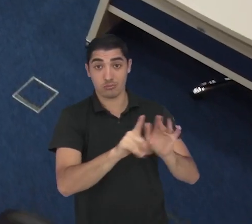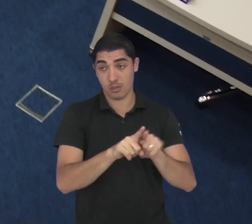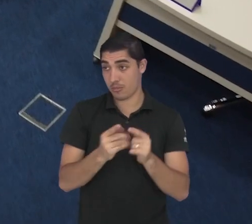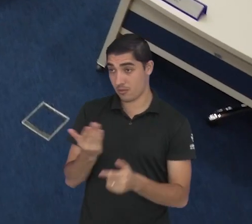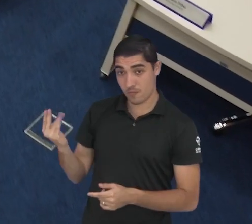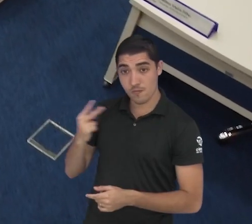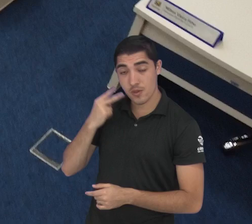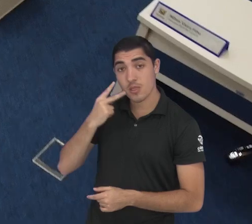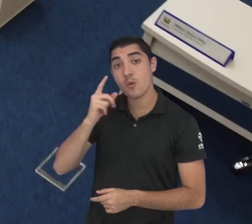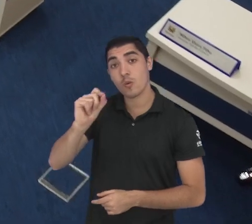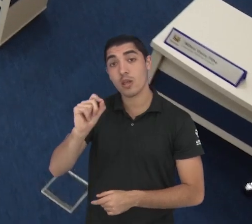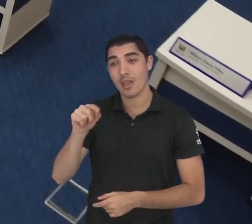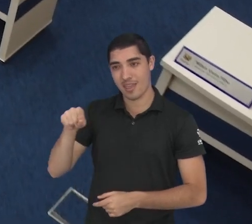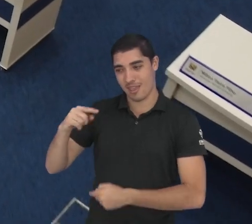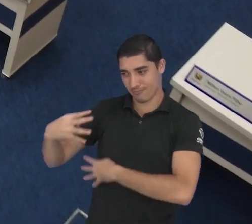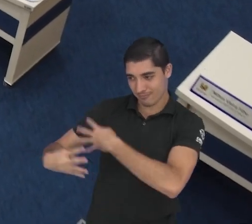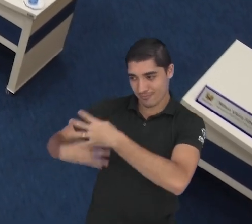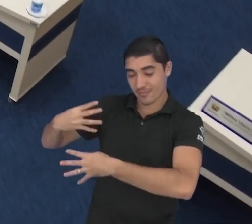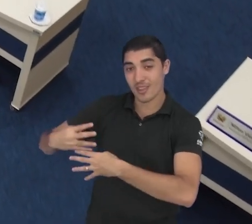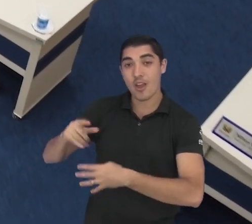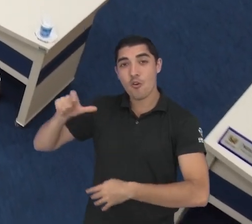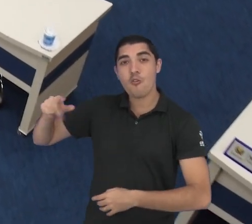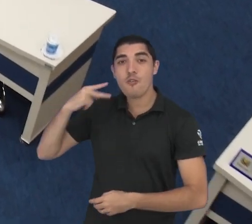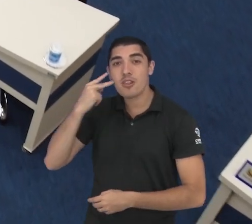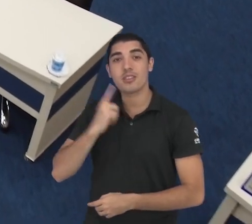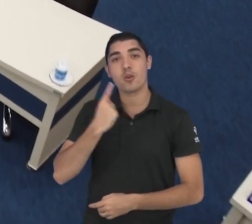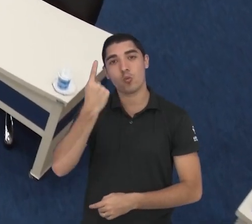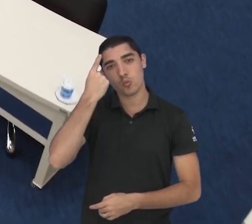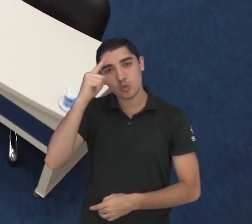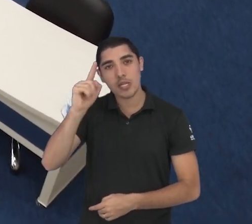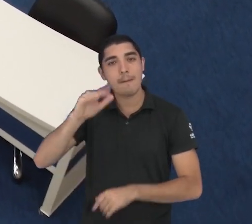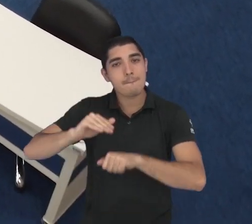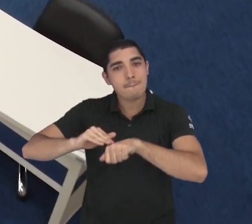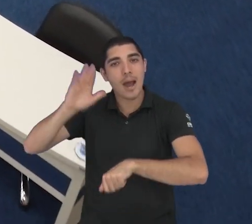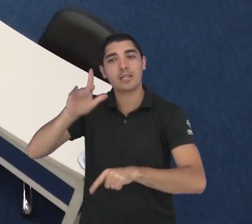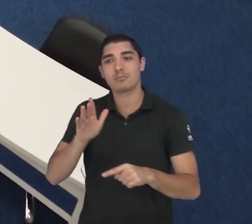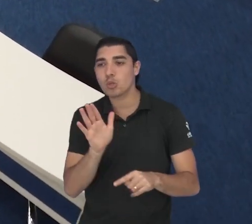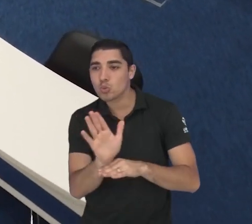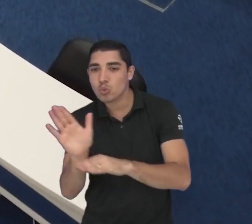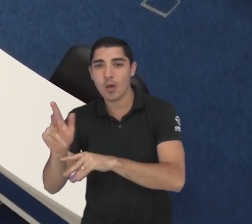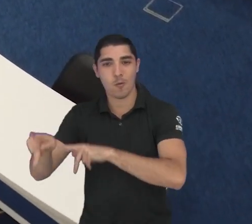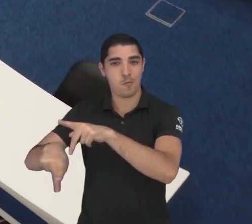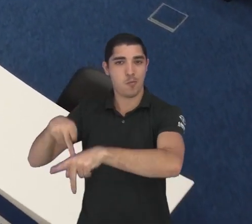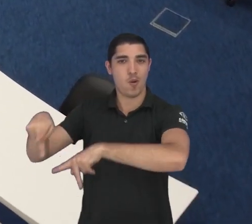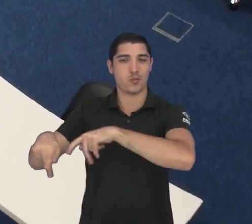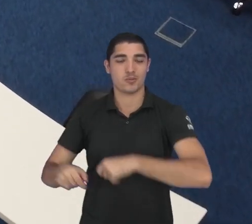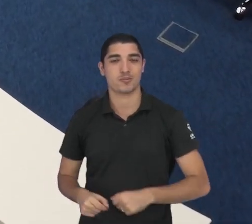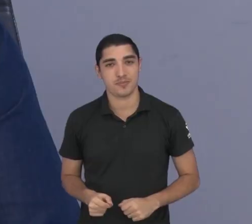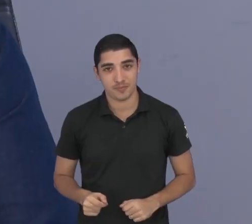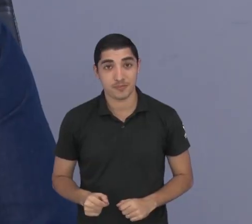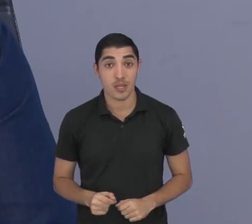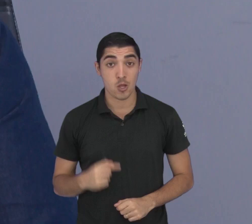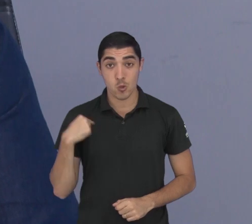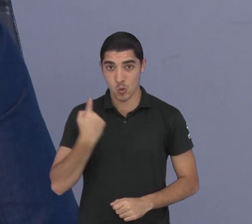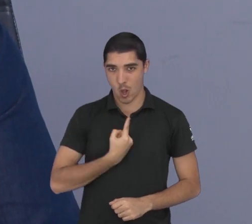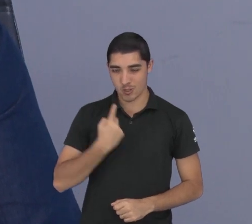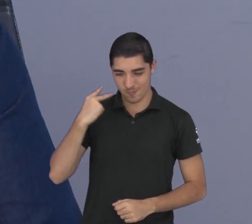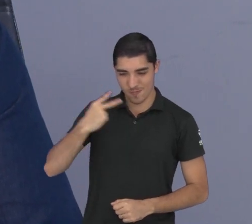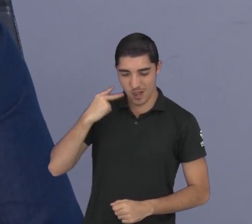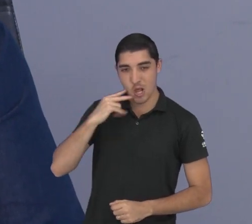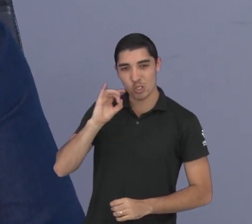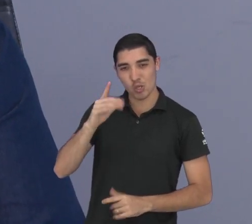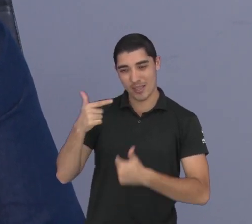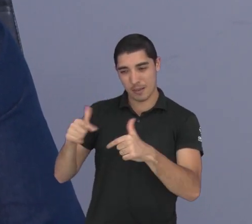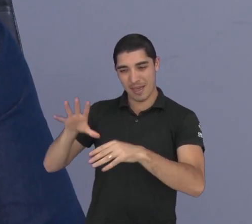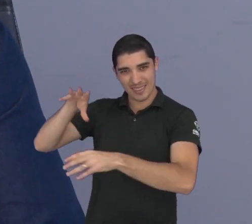os vereadores também. Com o ano bissexto, os parlamentares ganham um dia extra para acompanhar as demandas da população. Como vereador, a gente